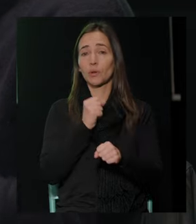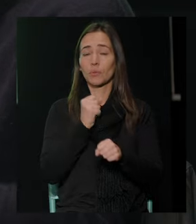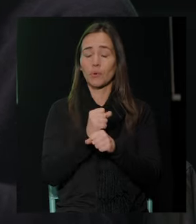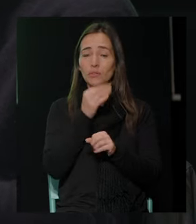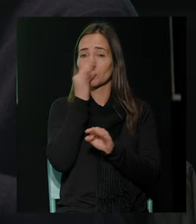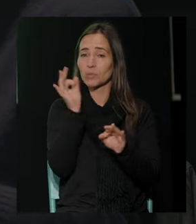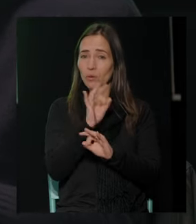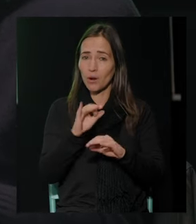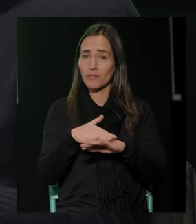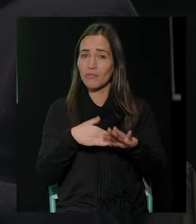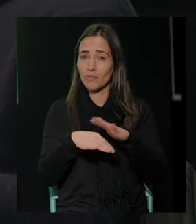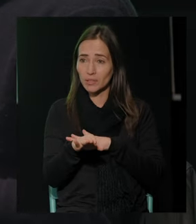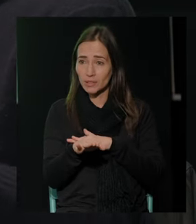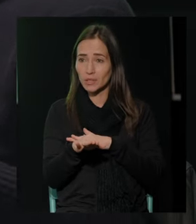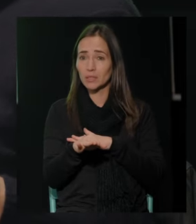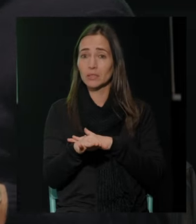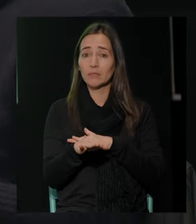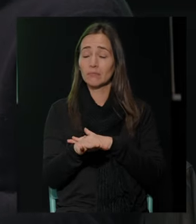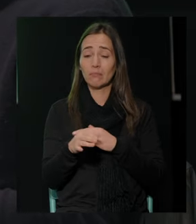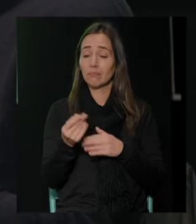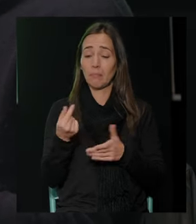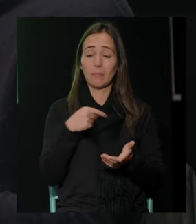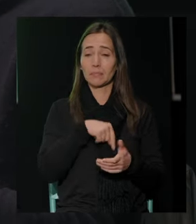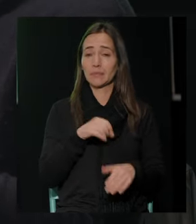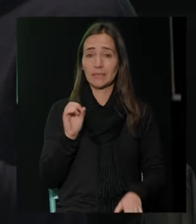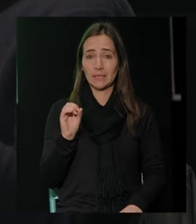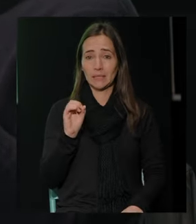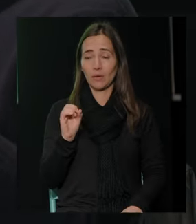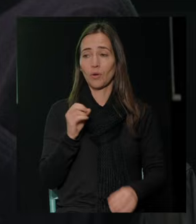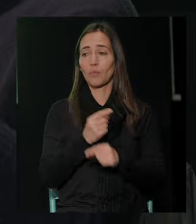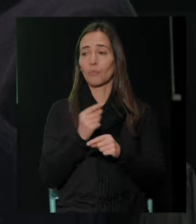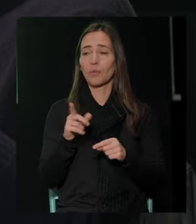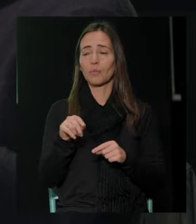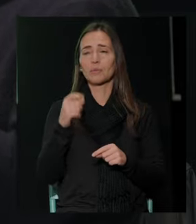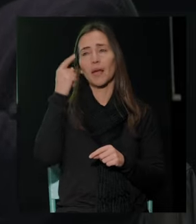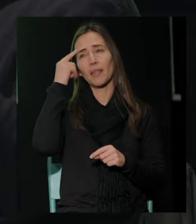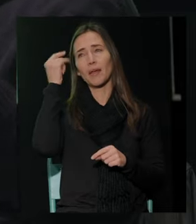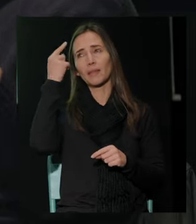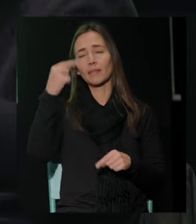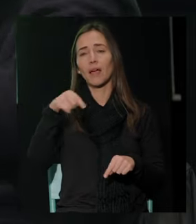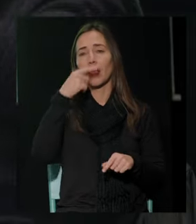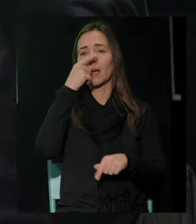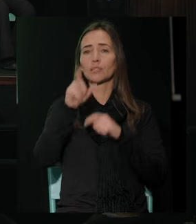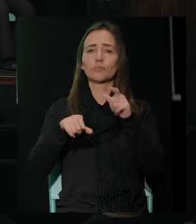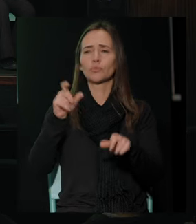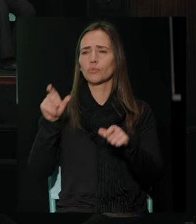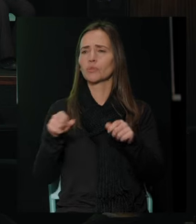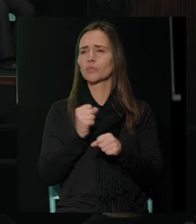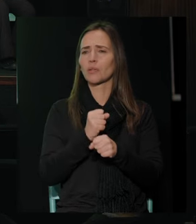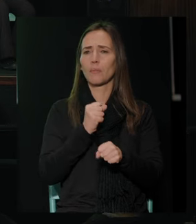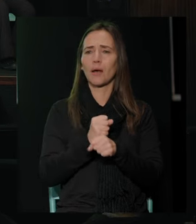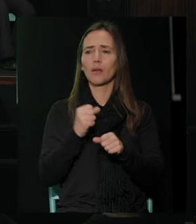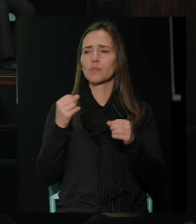absolutamente extraordinário, a custo zero, porque depois também há aquela falsa ideia de que estas pessoas trabalham